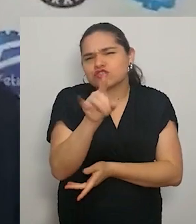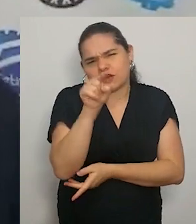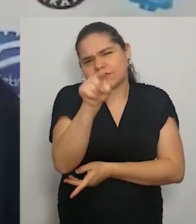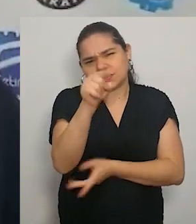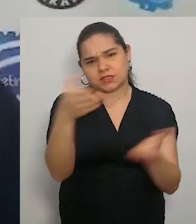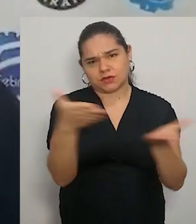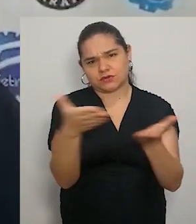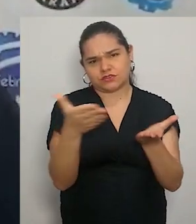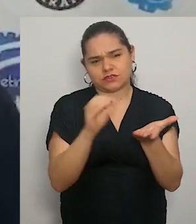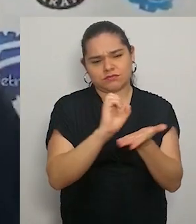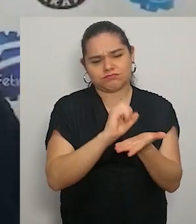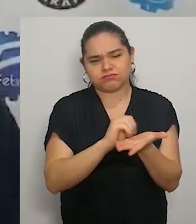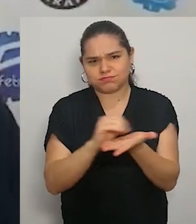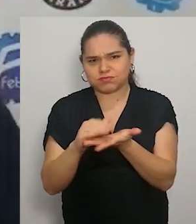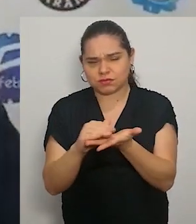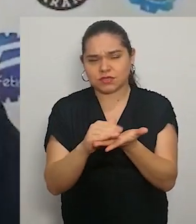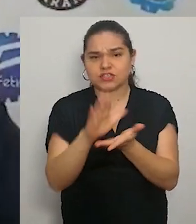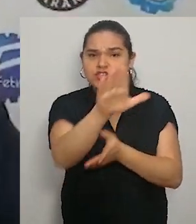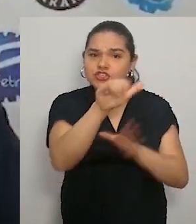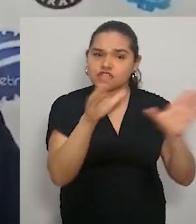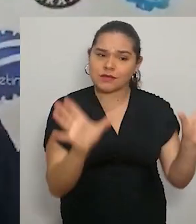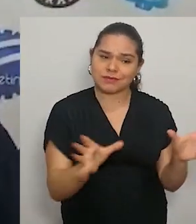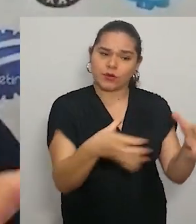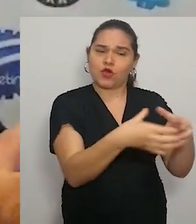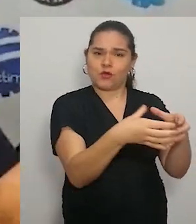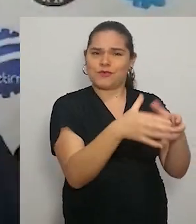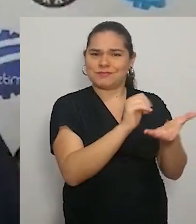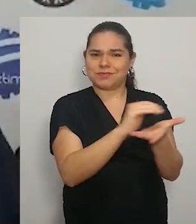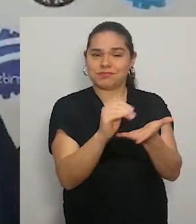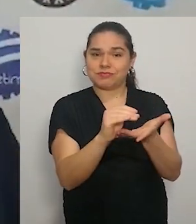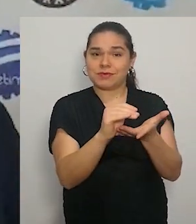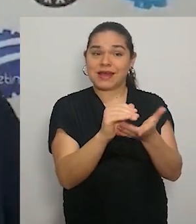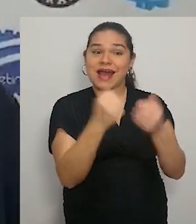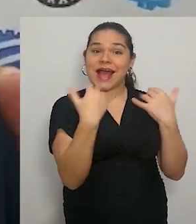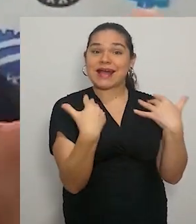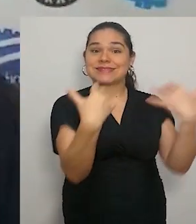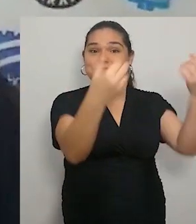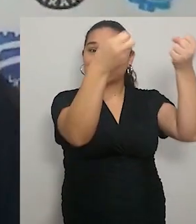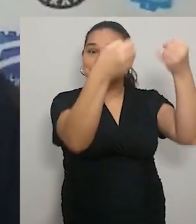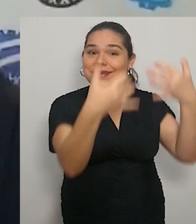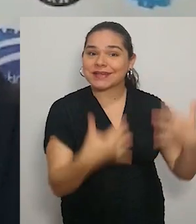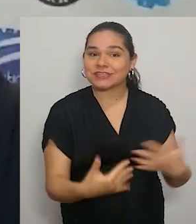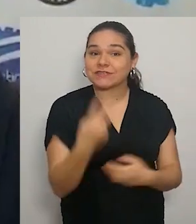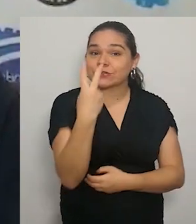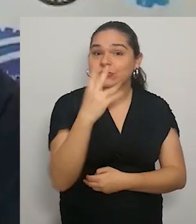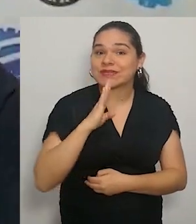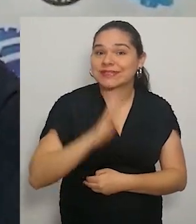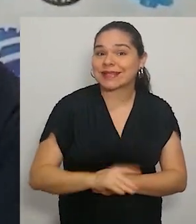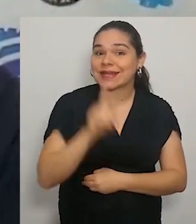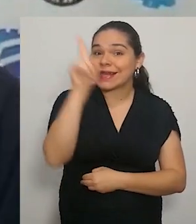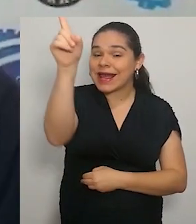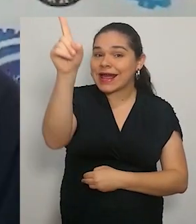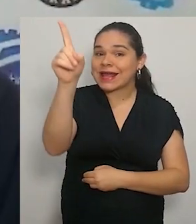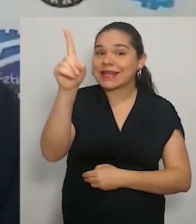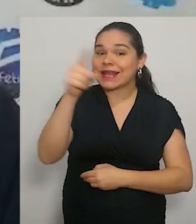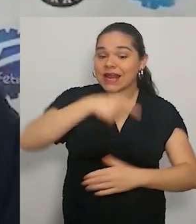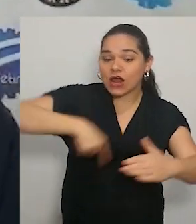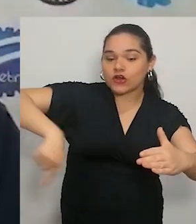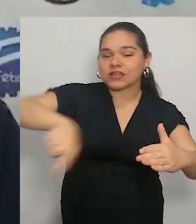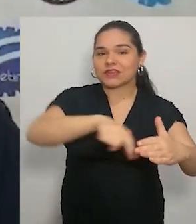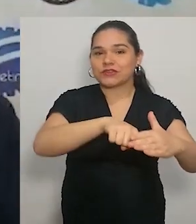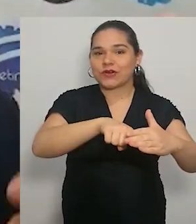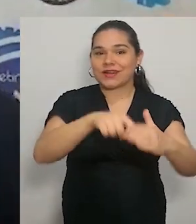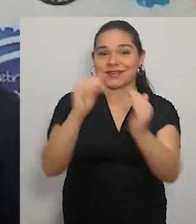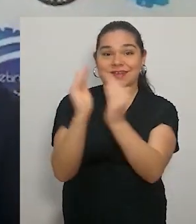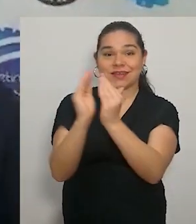você hoje trabalhador demitido para uma assembleia explicativa as duas da tarde lá na rotatória da